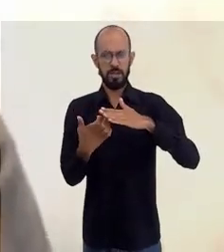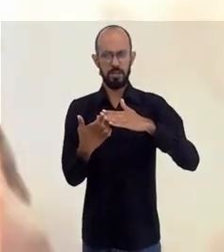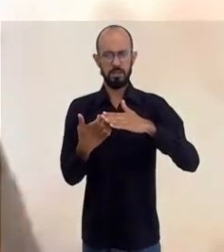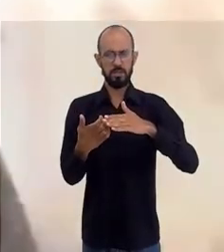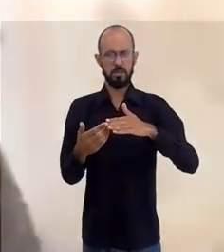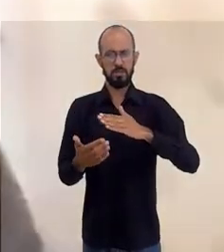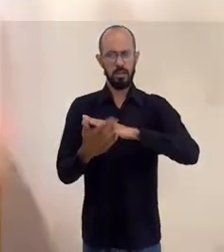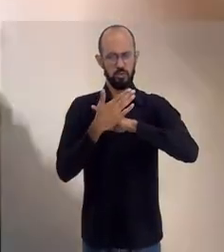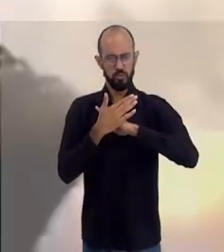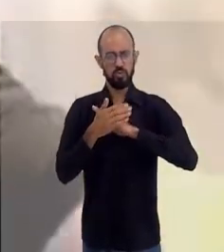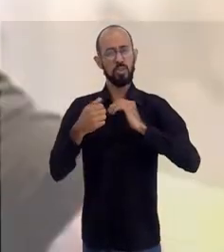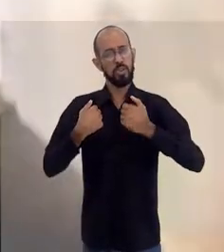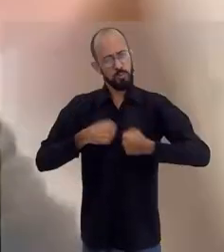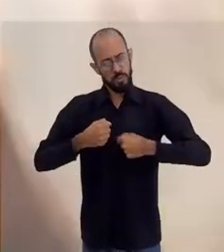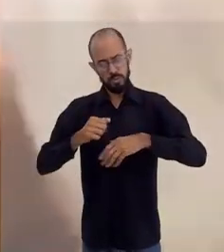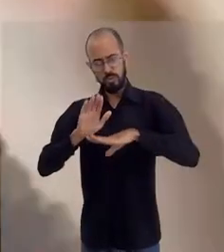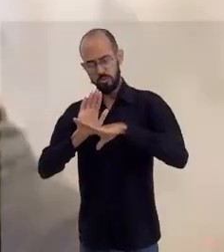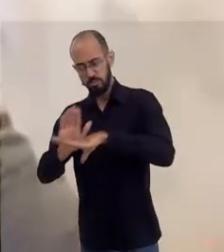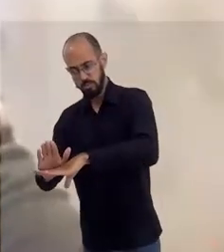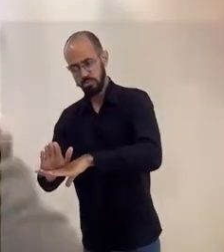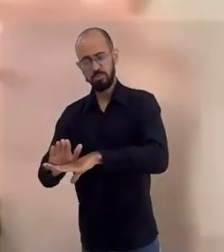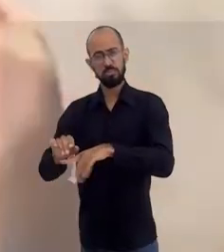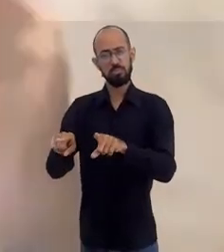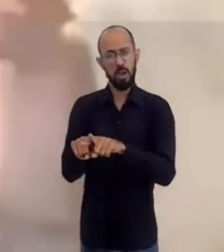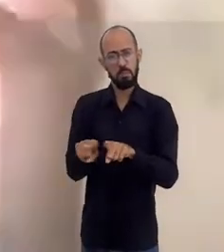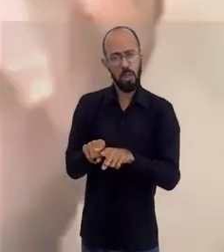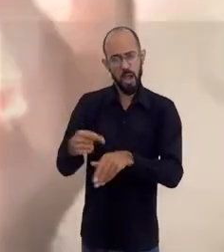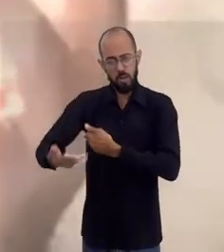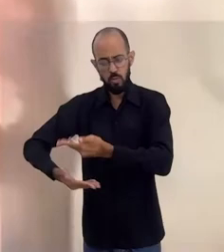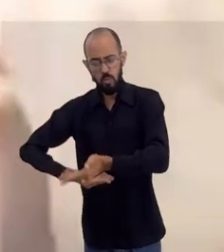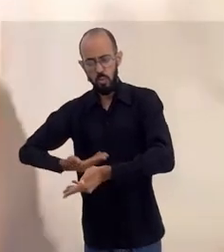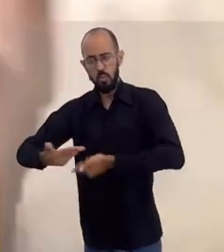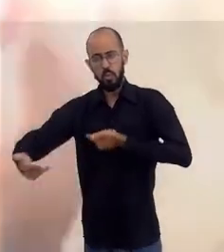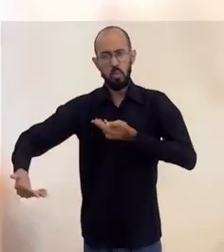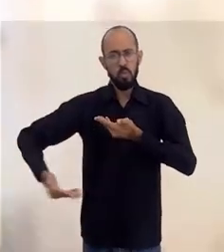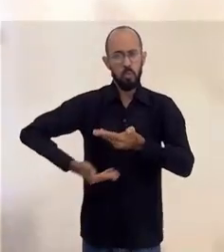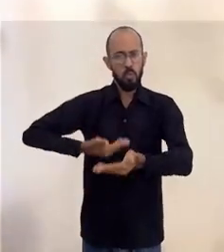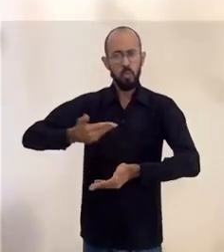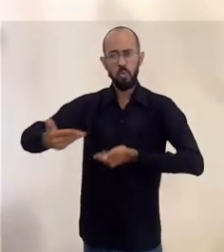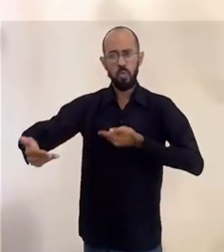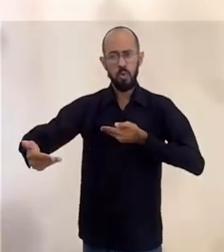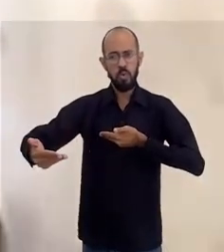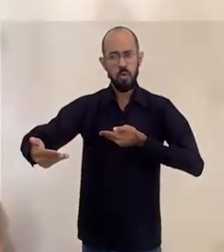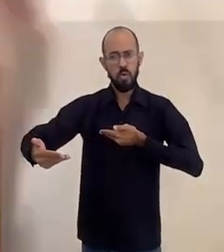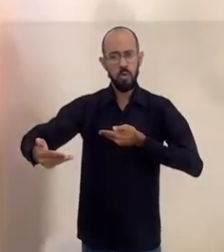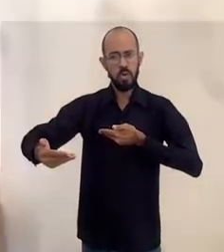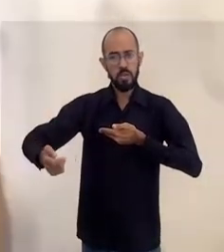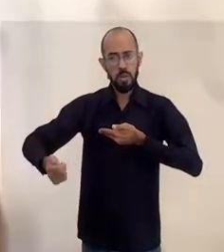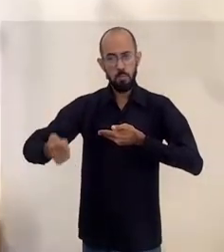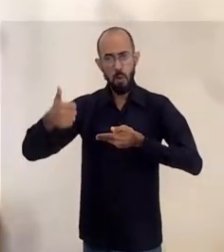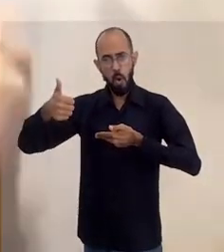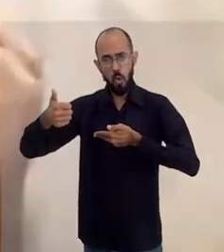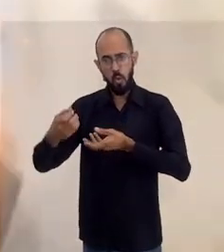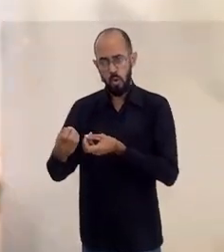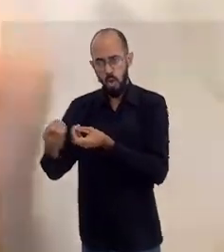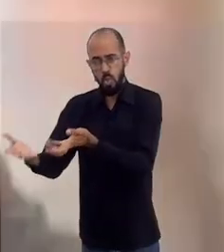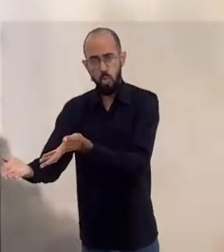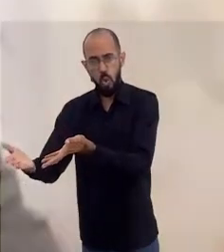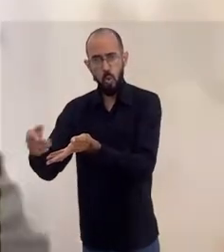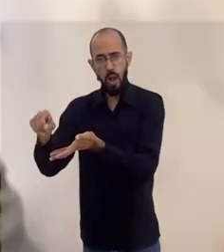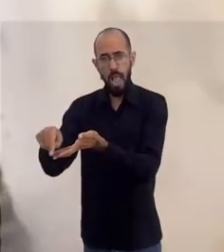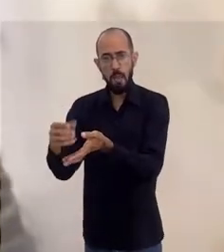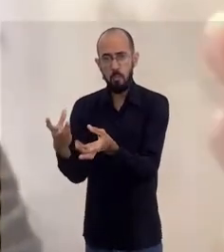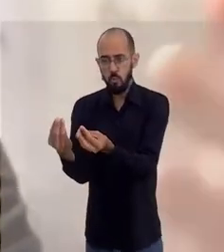e aí eu preciso retribuir esse 15 Beck quanto esse povo que eu dou e pouco que eu dou